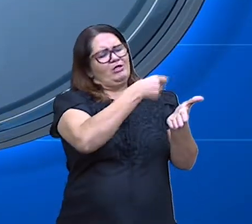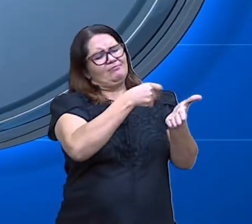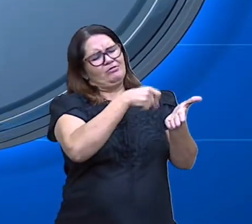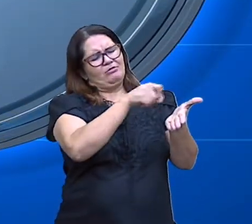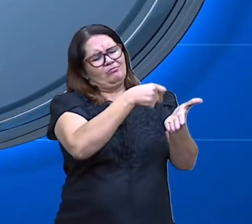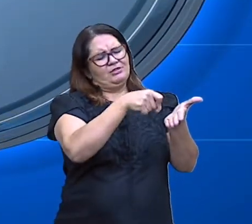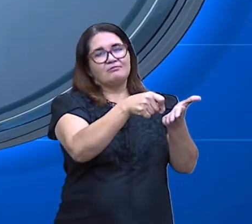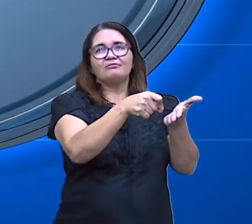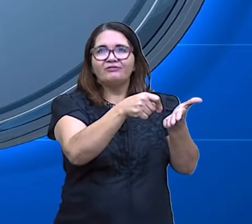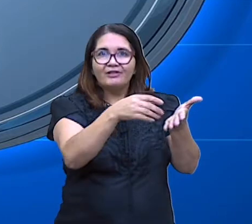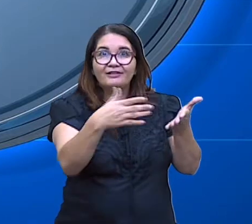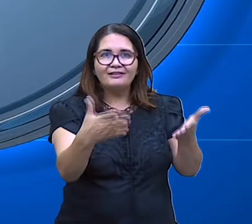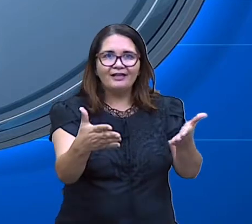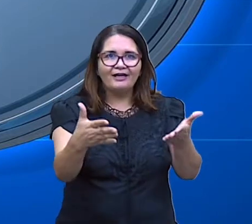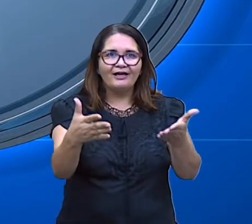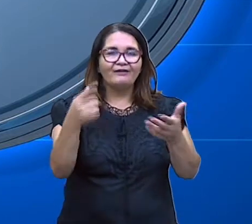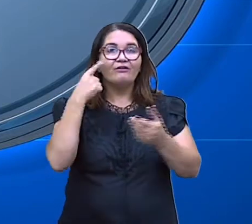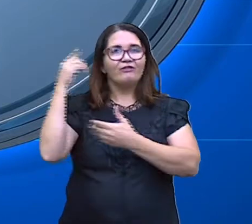loglines.